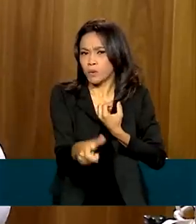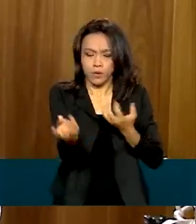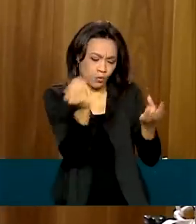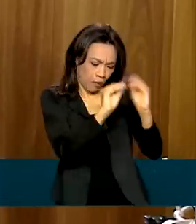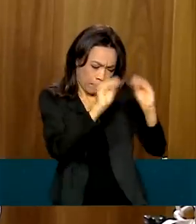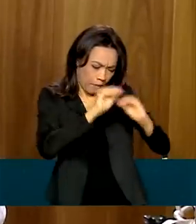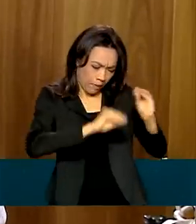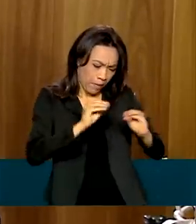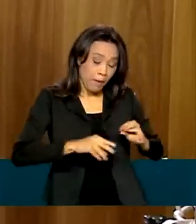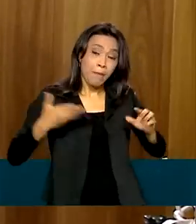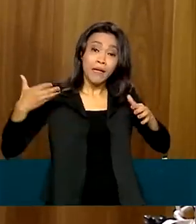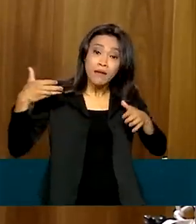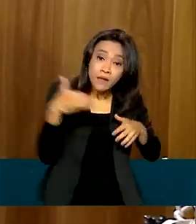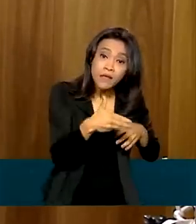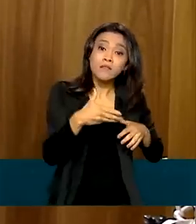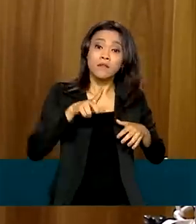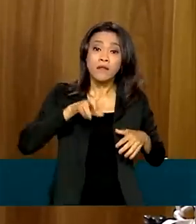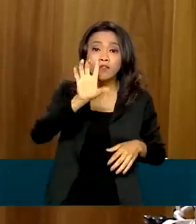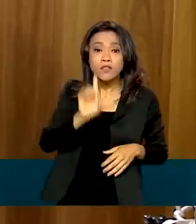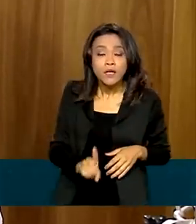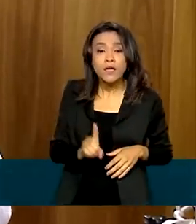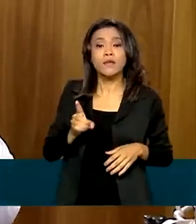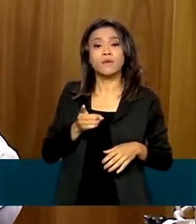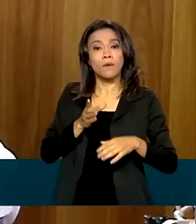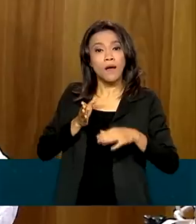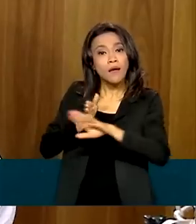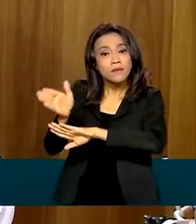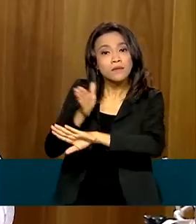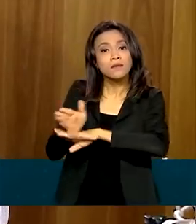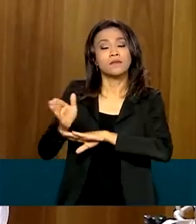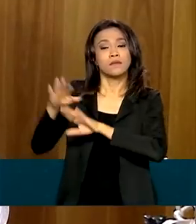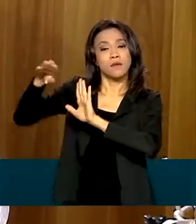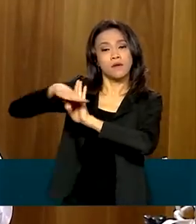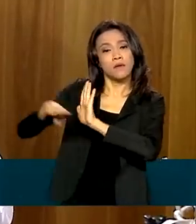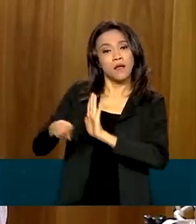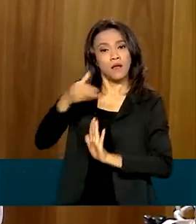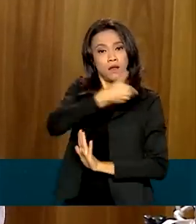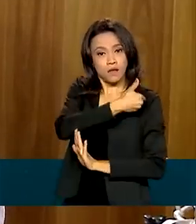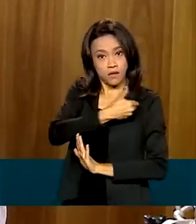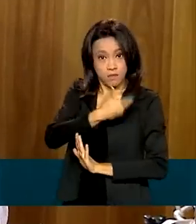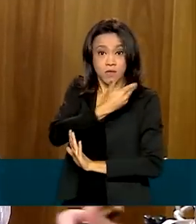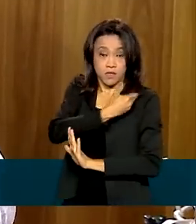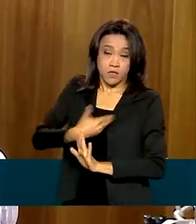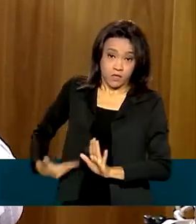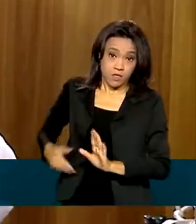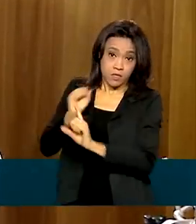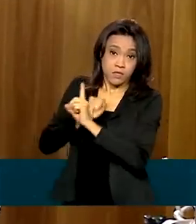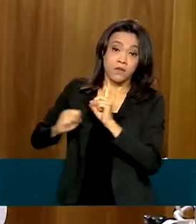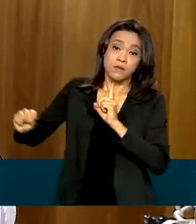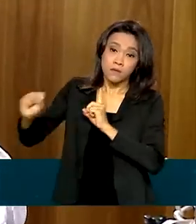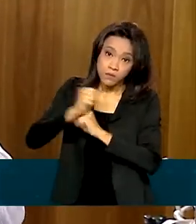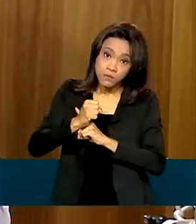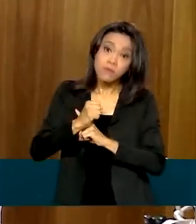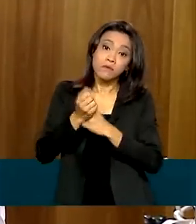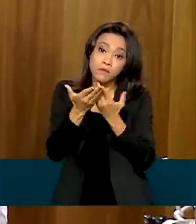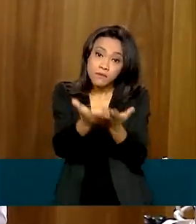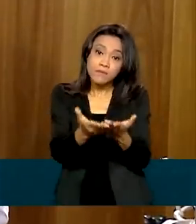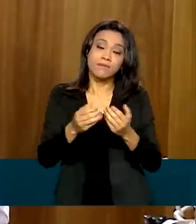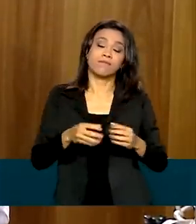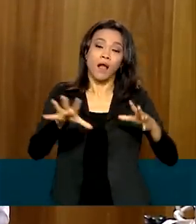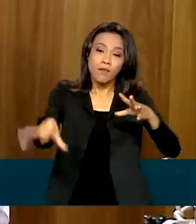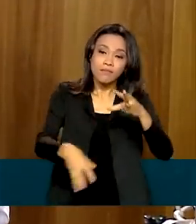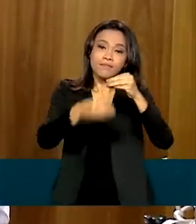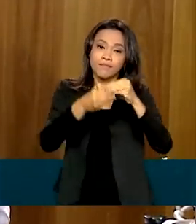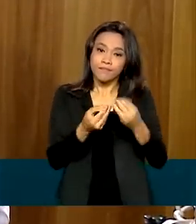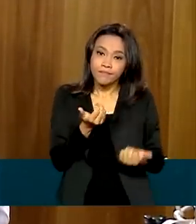de todos os programas sociais do governo federal e de vários que os governos estaduais e municipais acabam concedendo de maneira